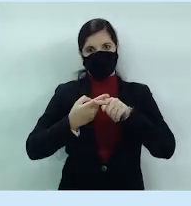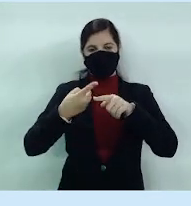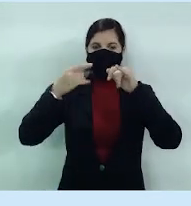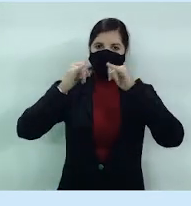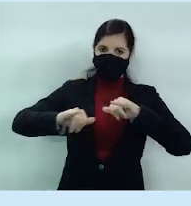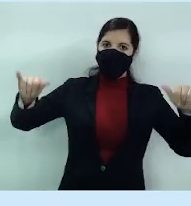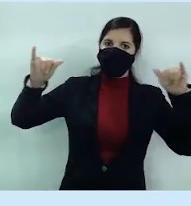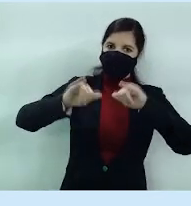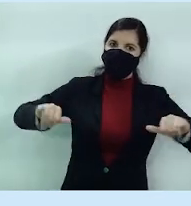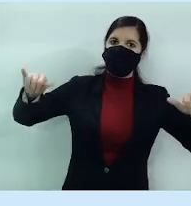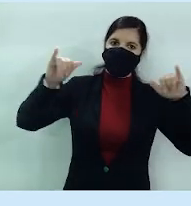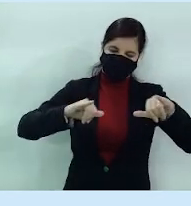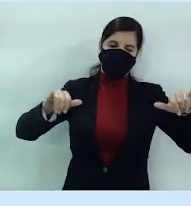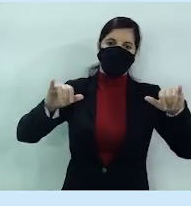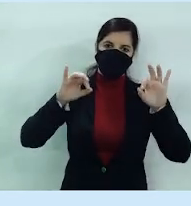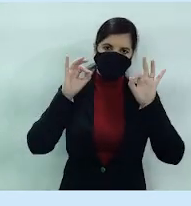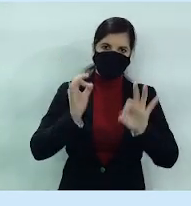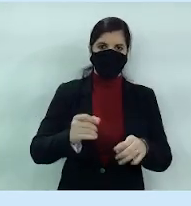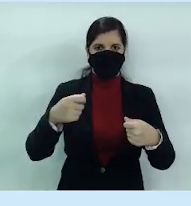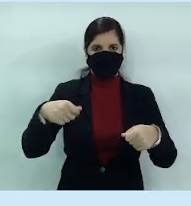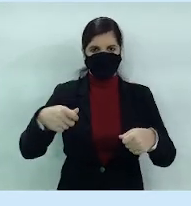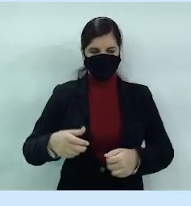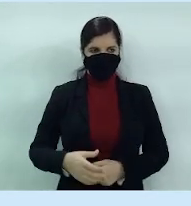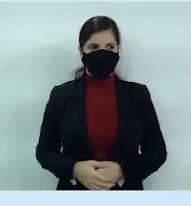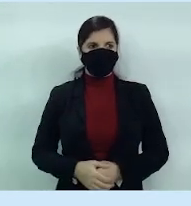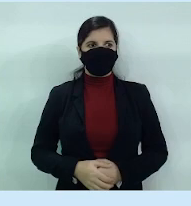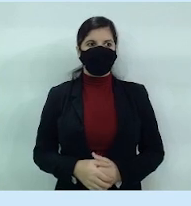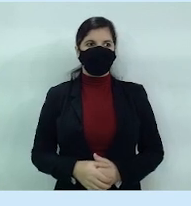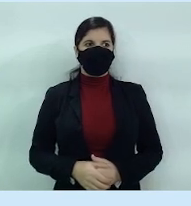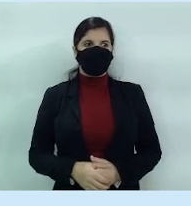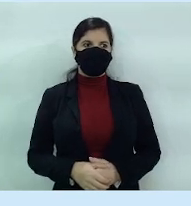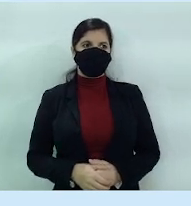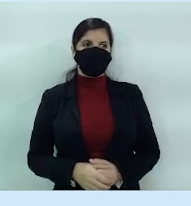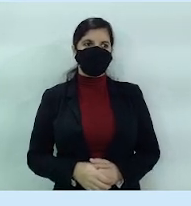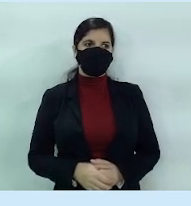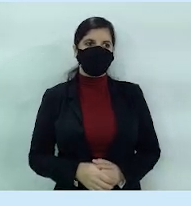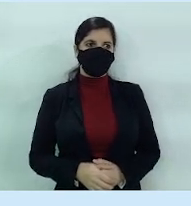texto publicitário, certo? Vamos lá.